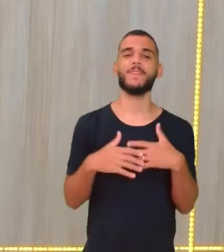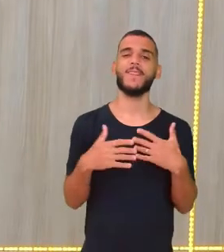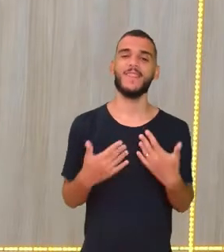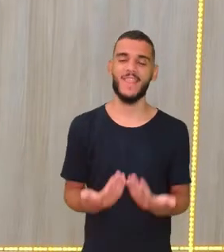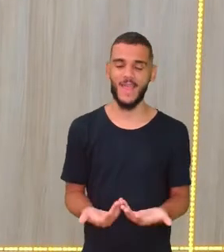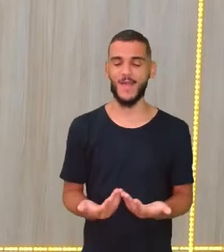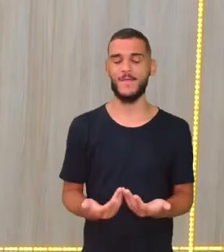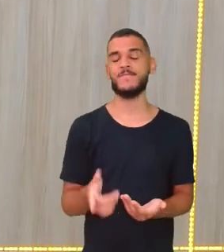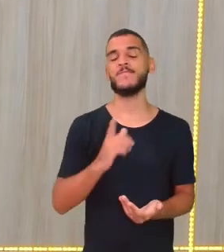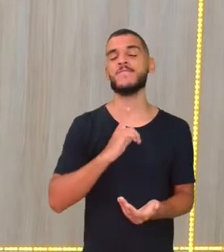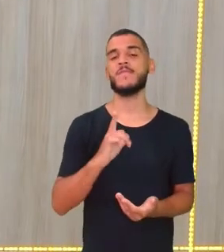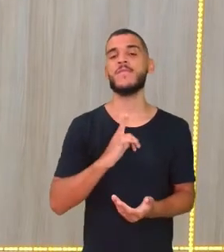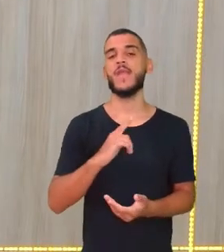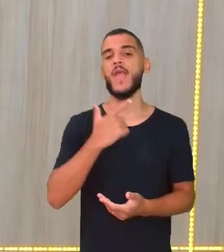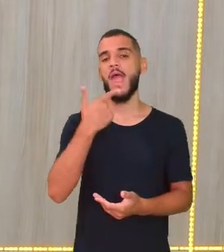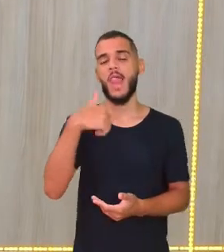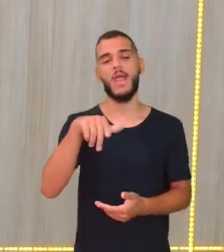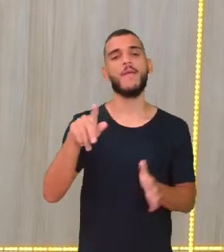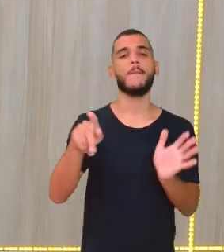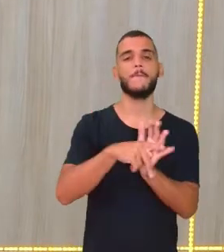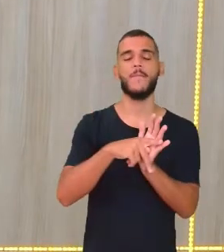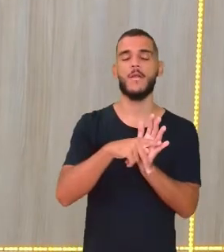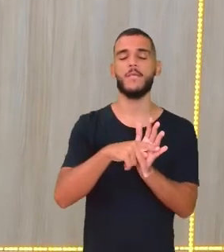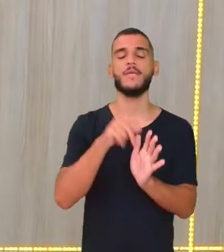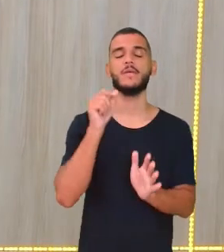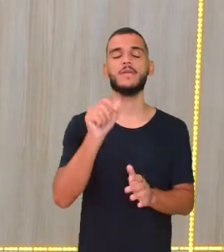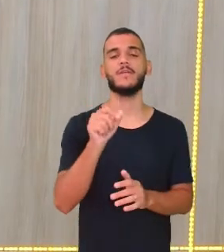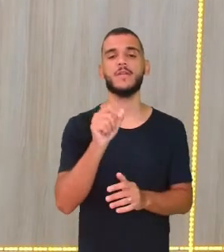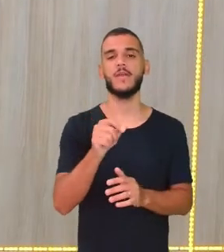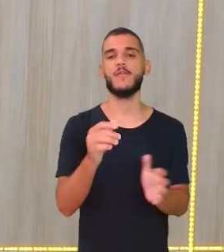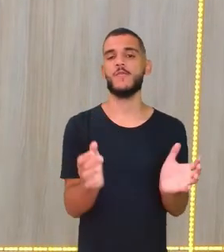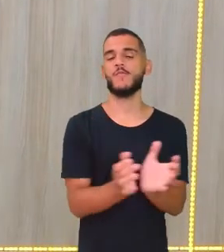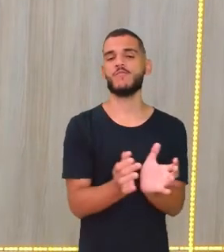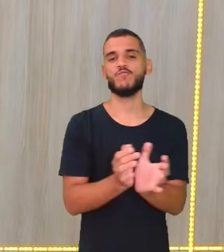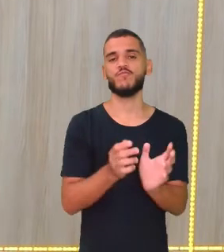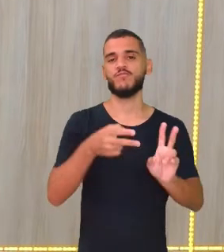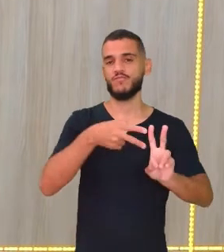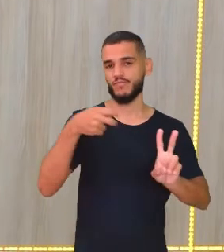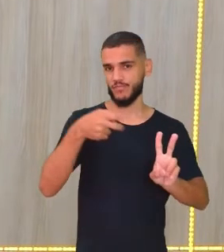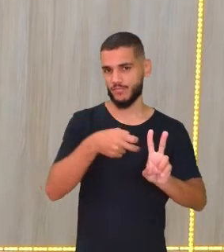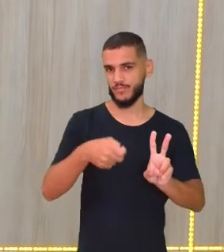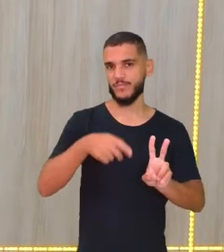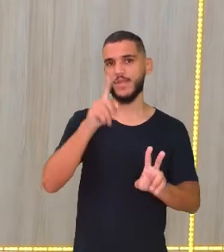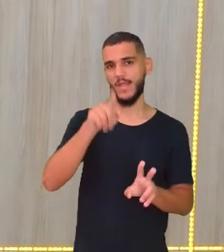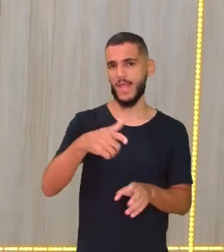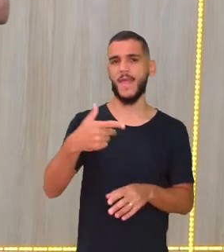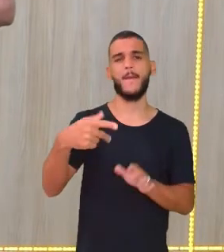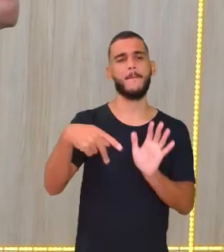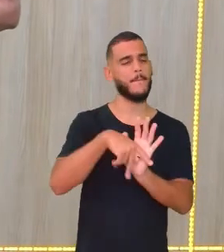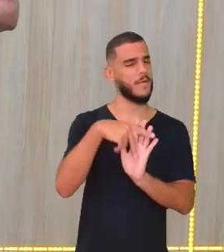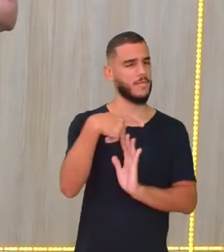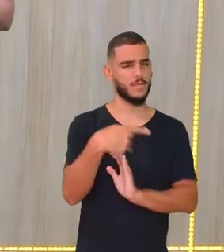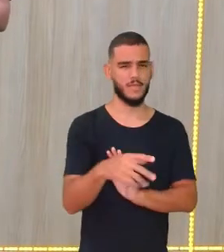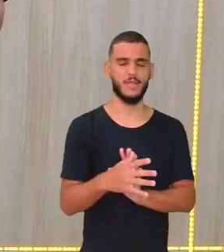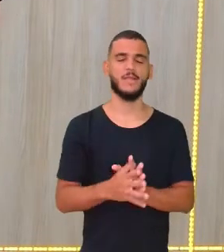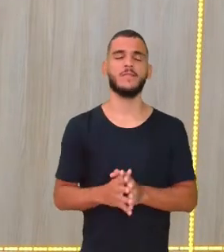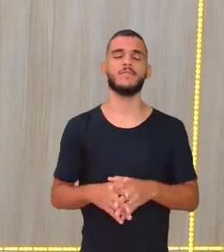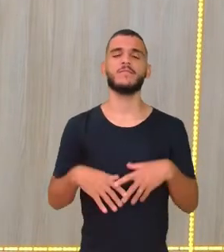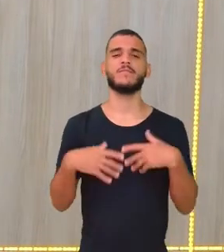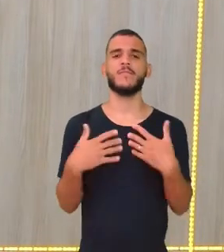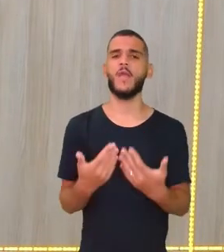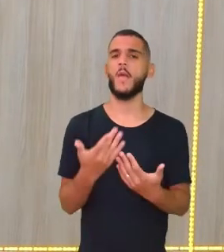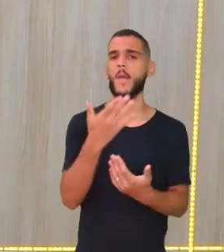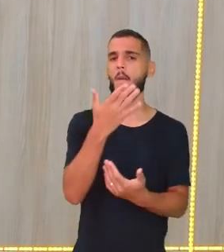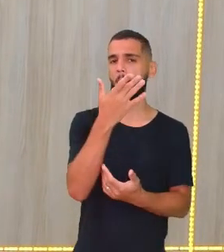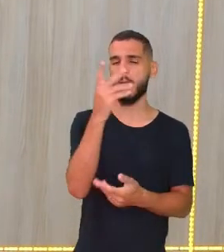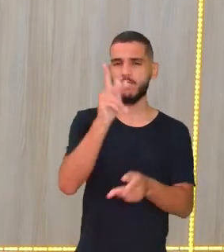da tribo indígena, de cada tribo indígena que existe no nosso país. E é interessante porque esses